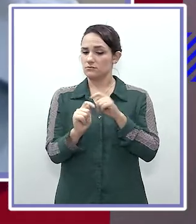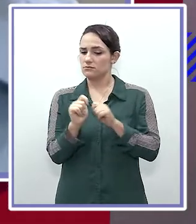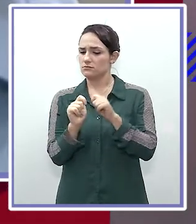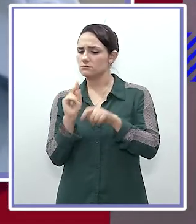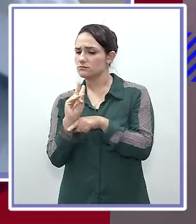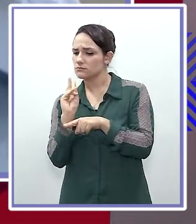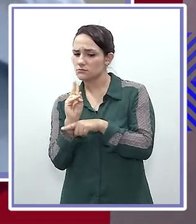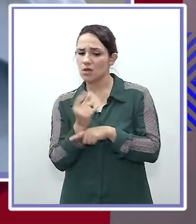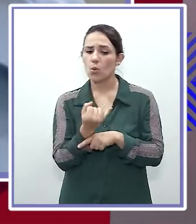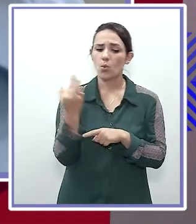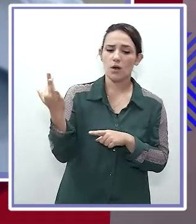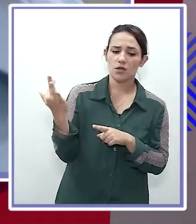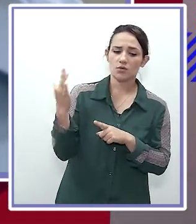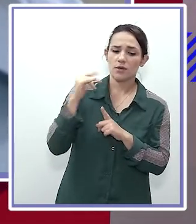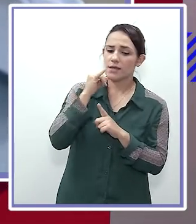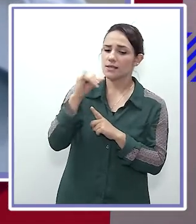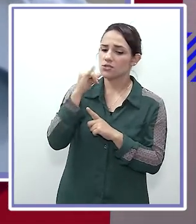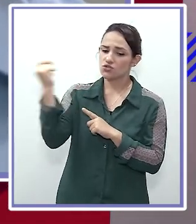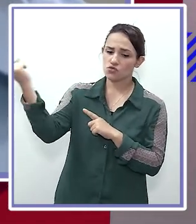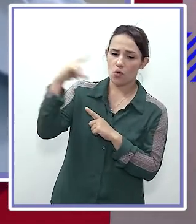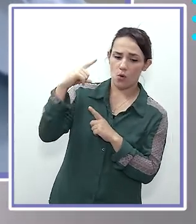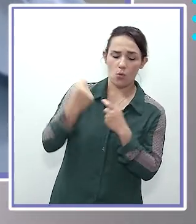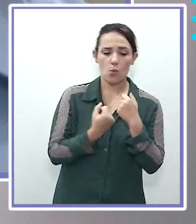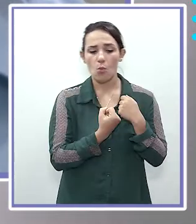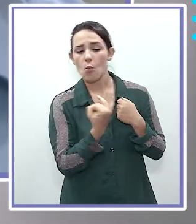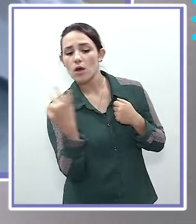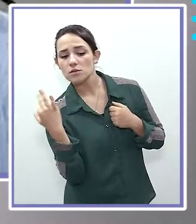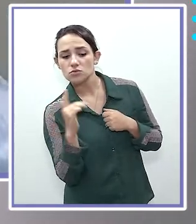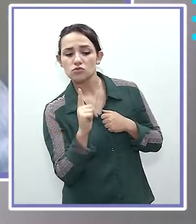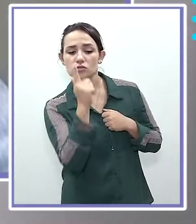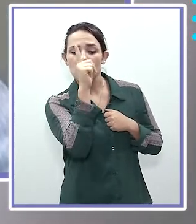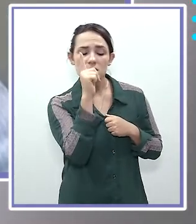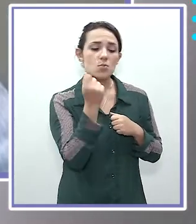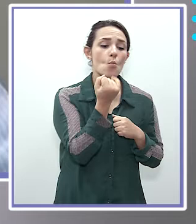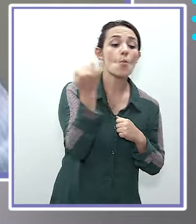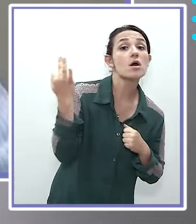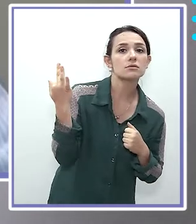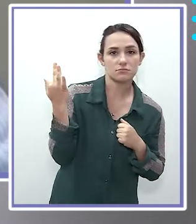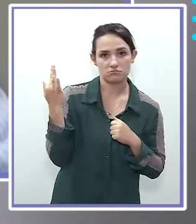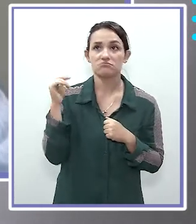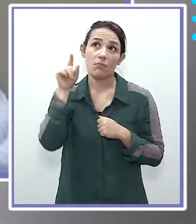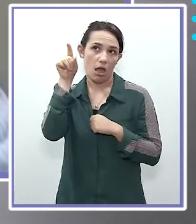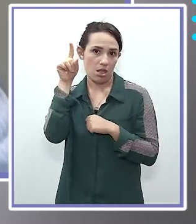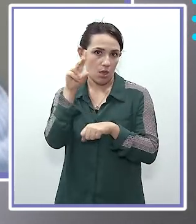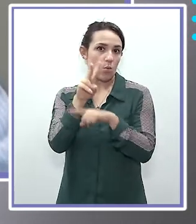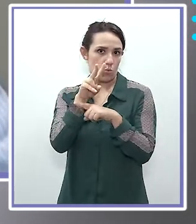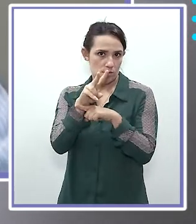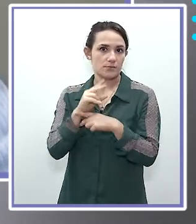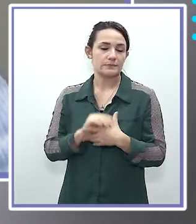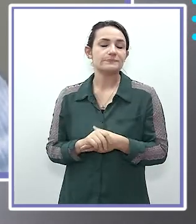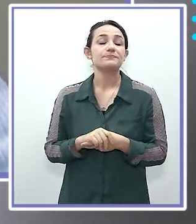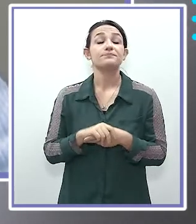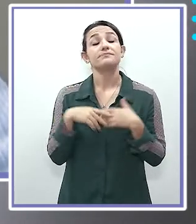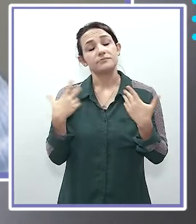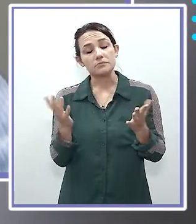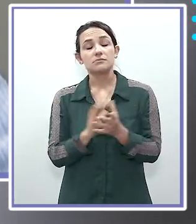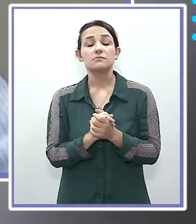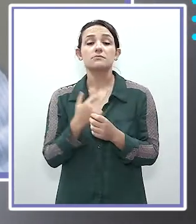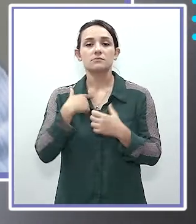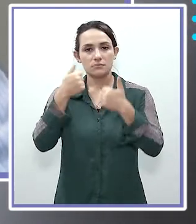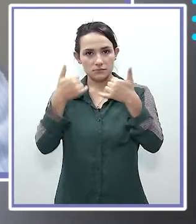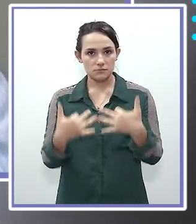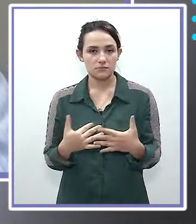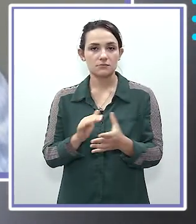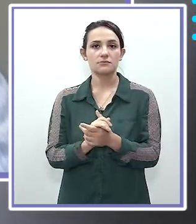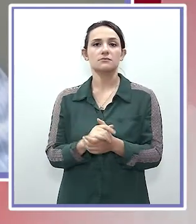fazer esse controle, inclusive ela vai gerenciar, né, fazer o despacho da energia e tudo mais. Mas,